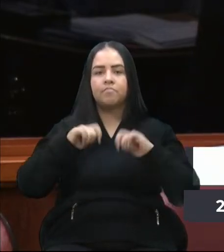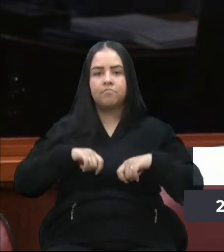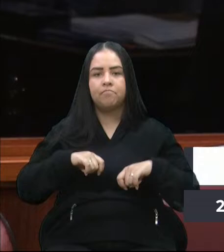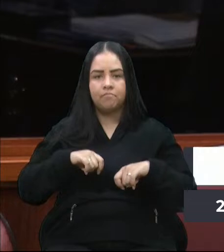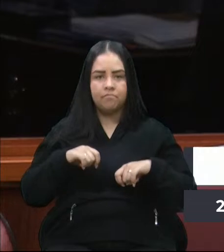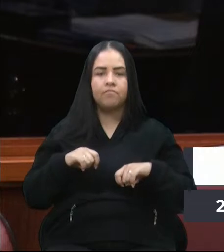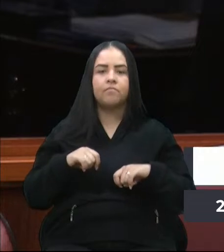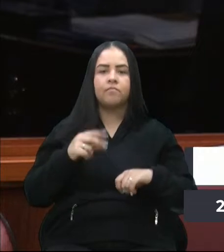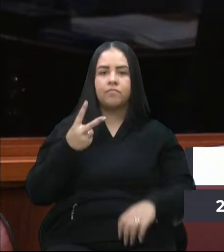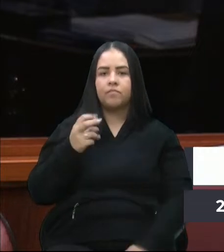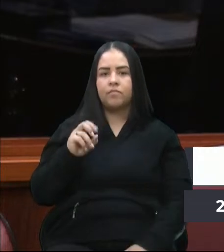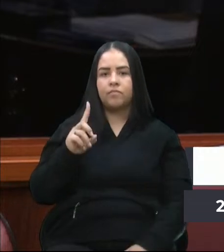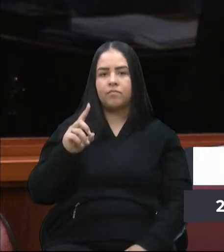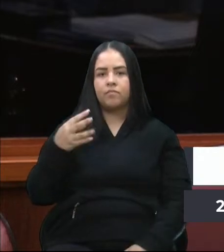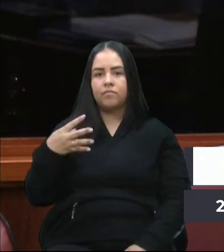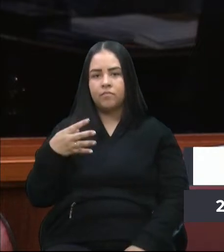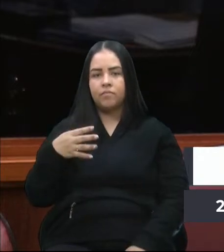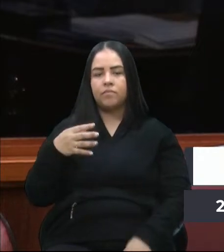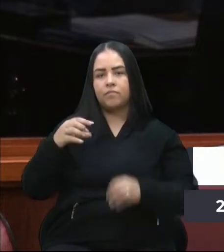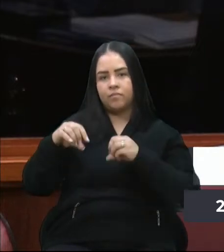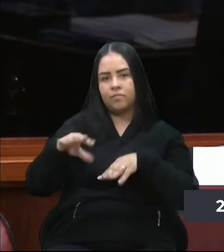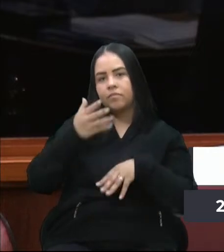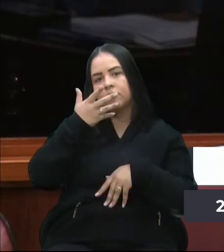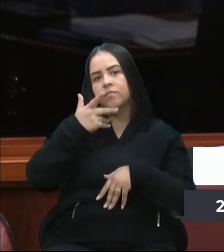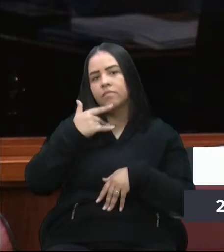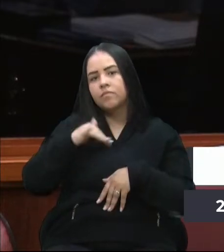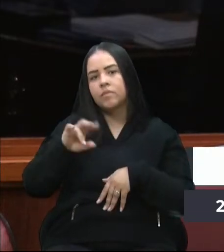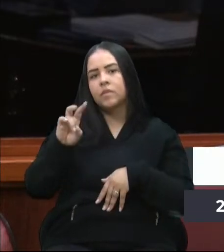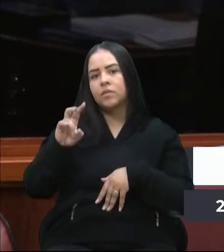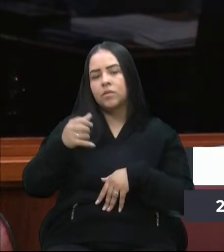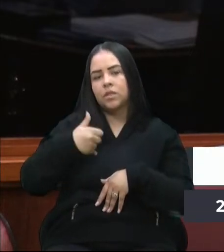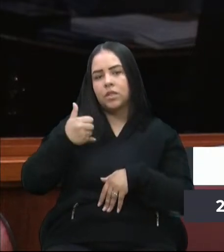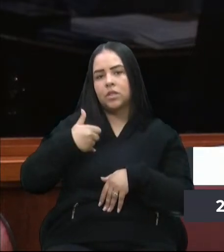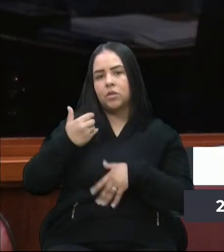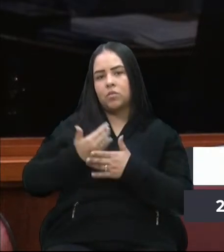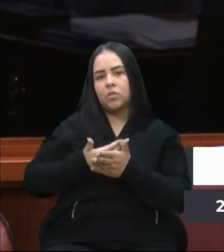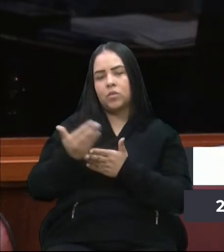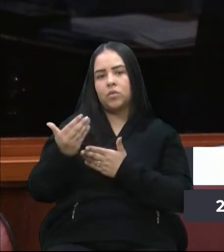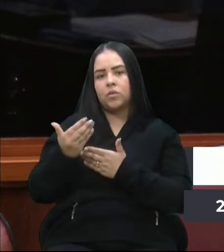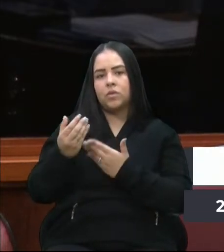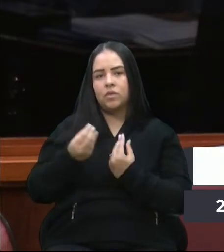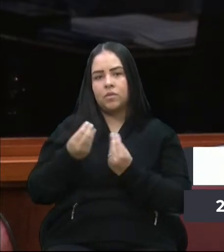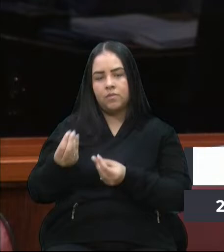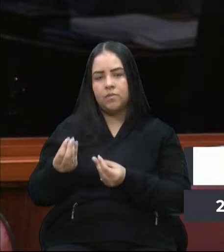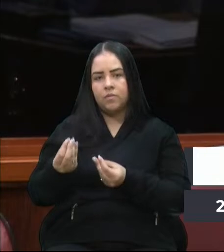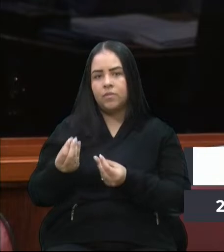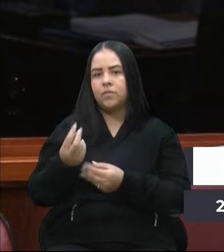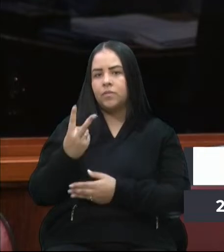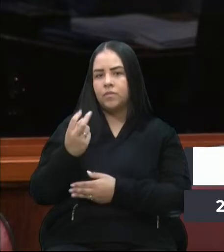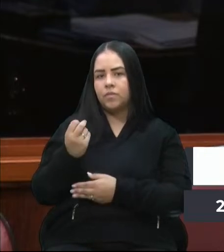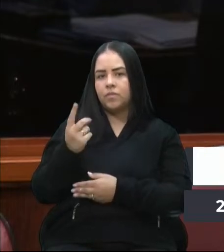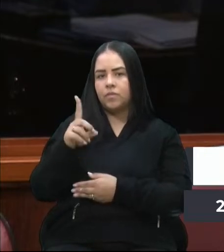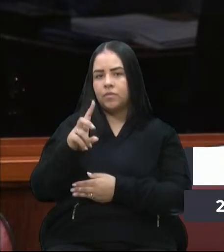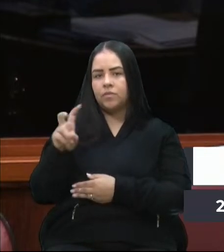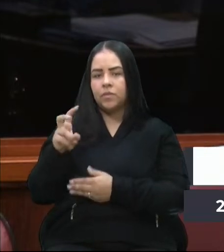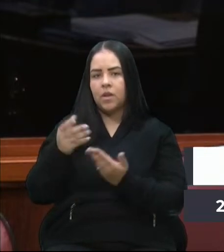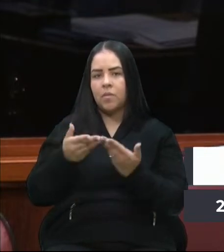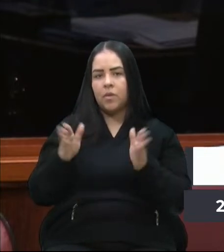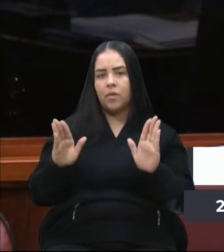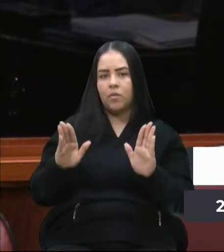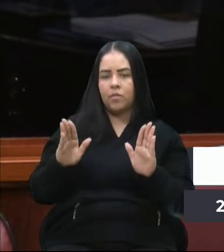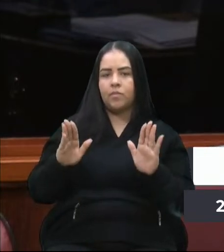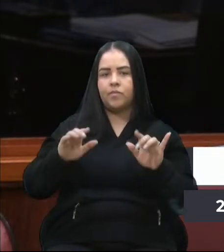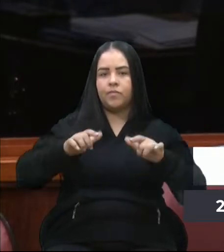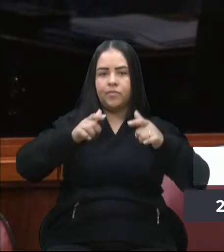seguinte, em 2014, a educação infantil para crianças de 5 anos passasse a ser ofertada. Em 2015, inaugurou-se a quadra